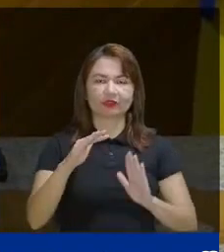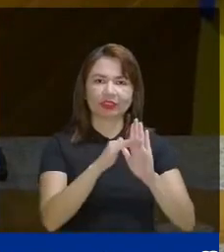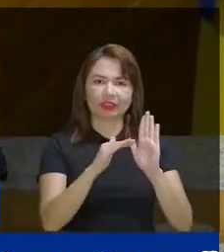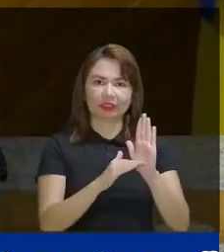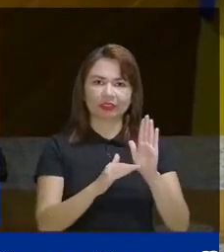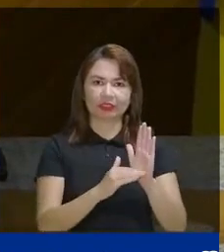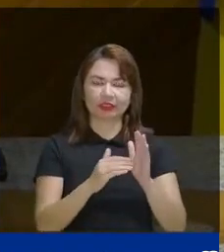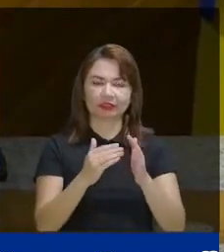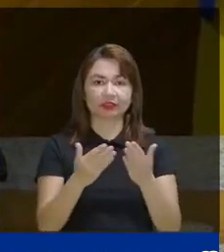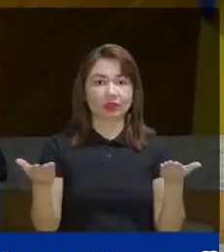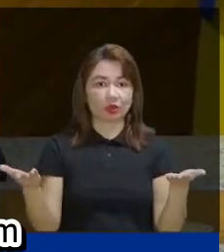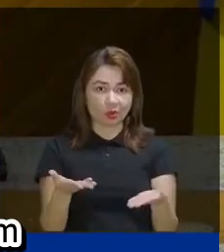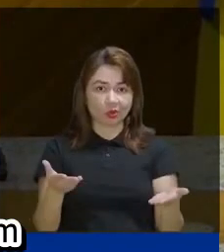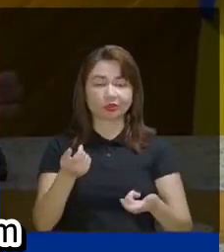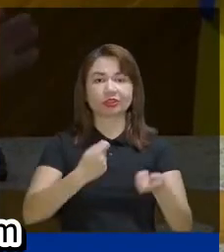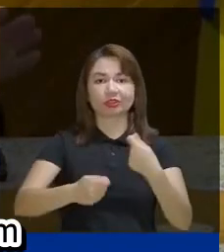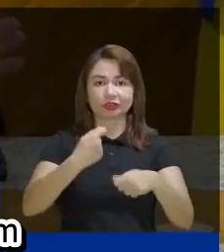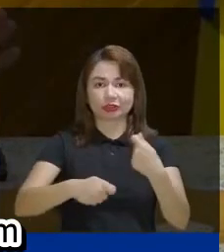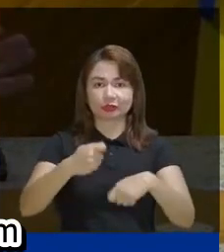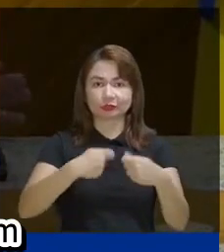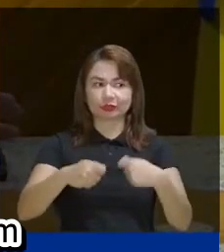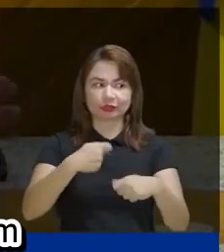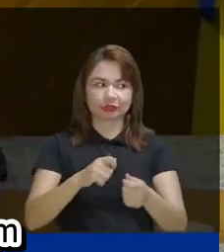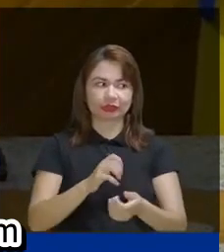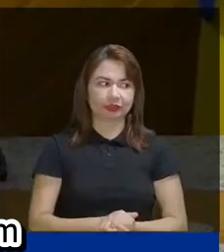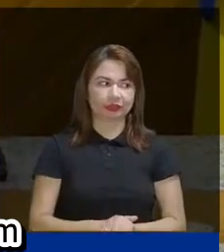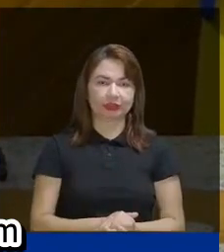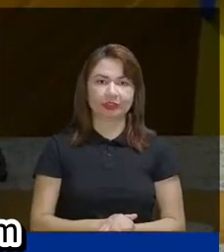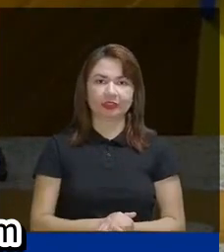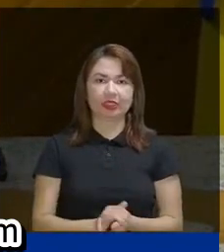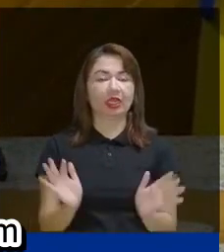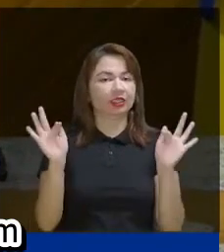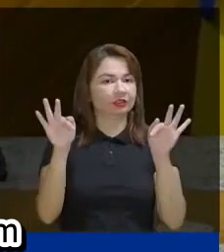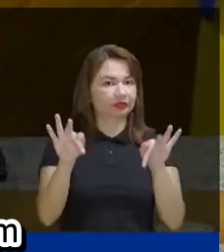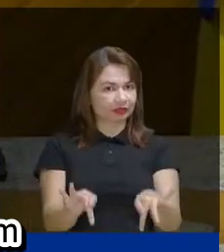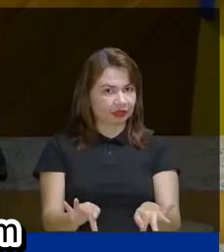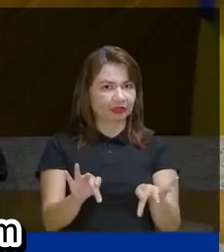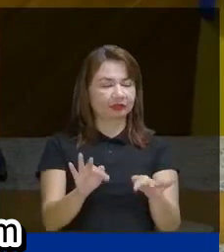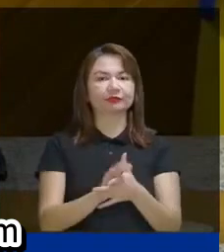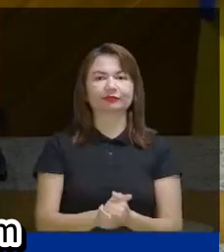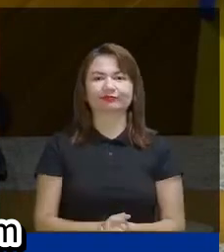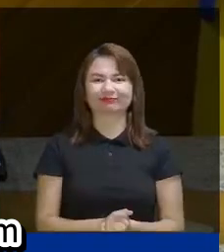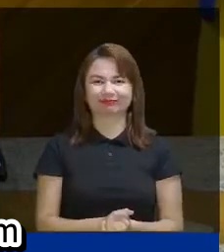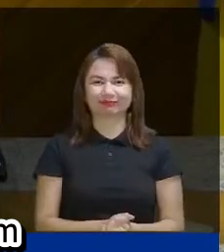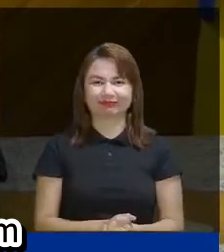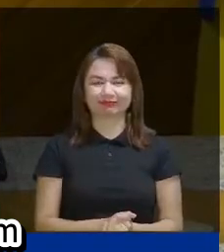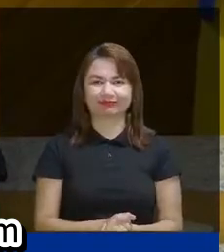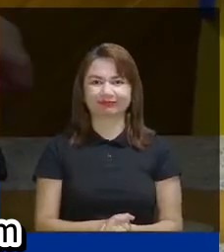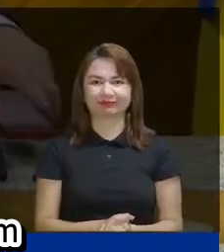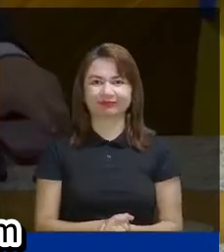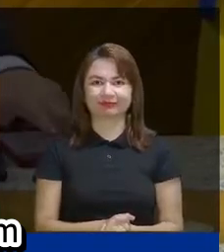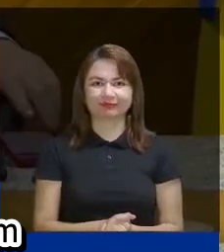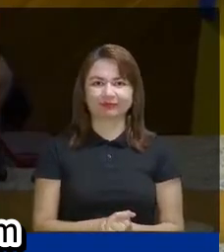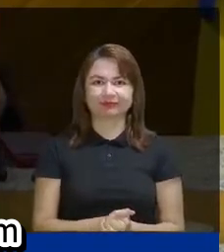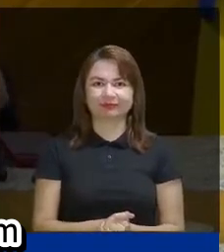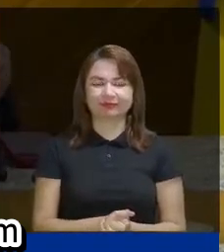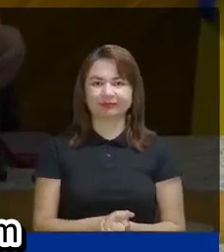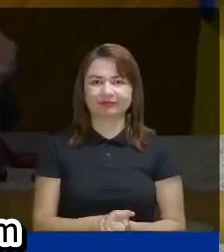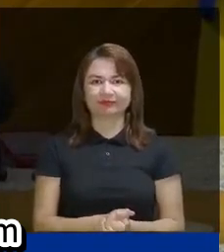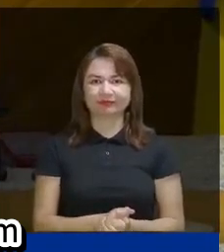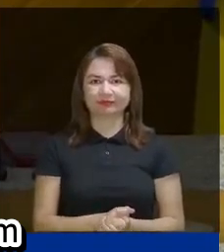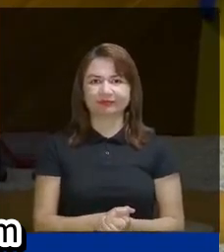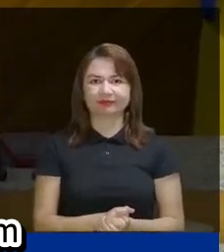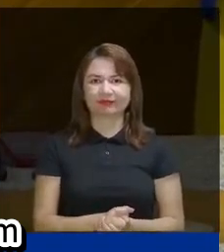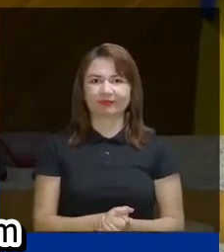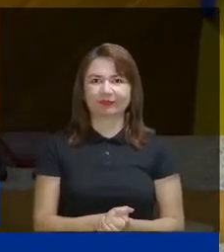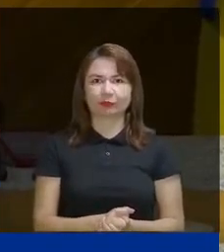nesta sessão desembargador João Lages, presidente administrativa, do resta TRE. declarar encerrada, e assim o faço. Incontinente, passamos à